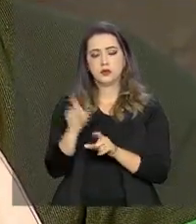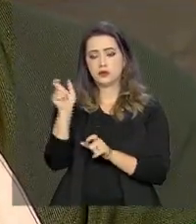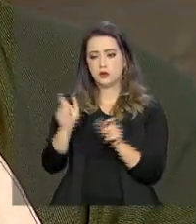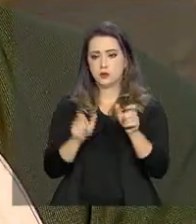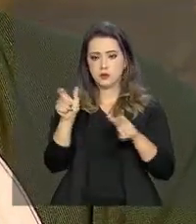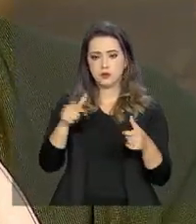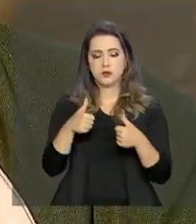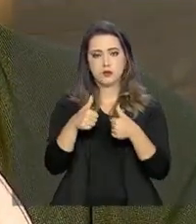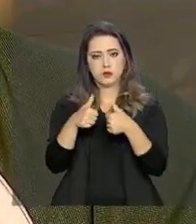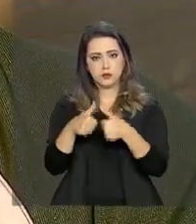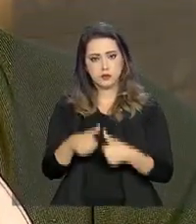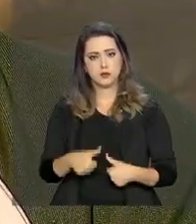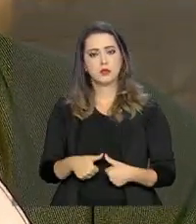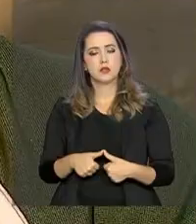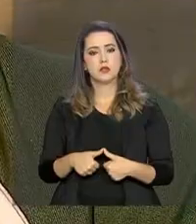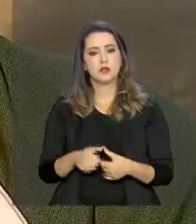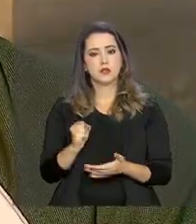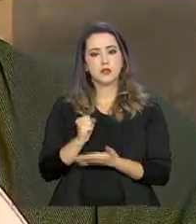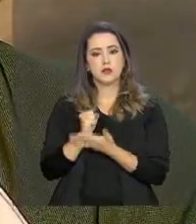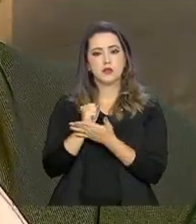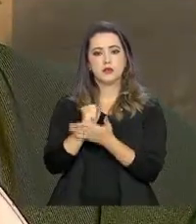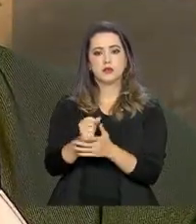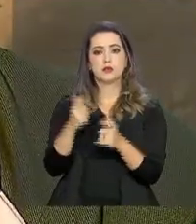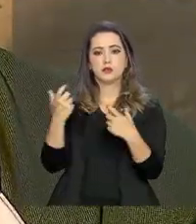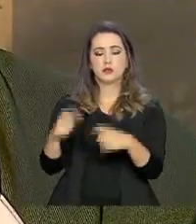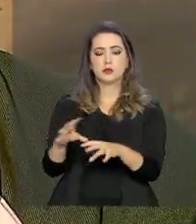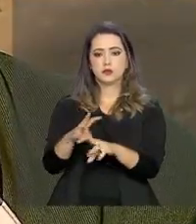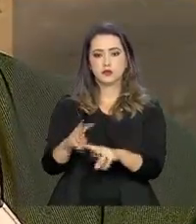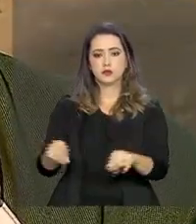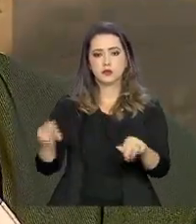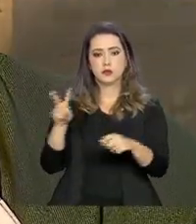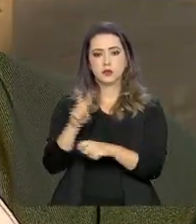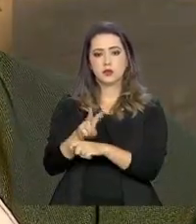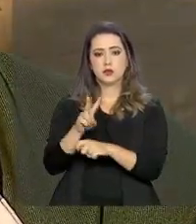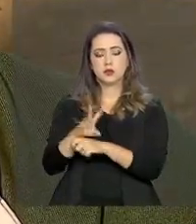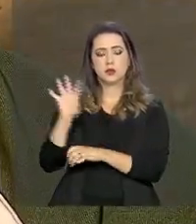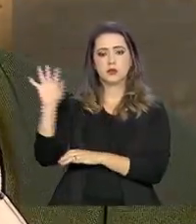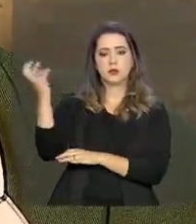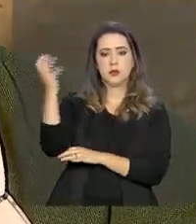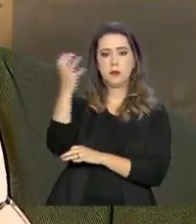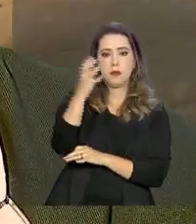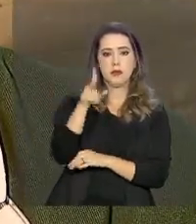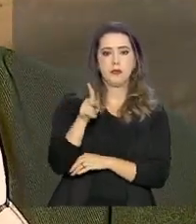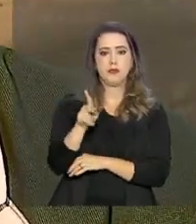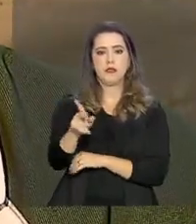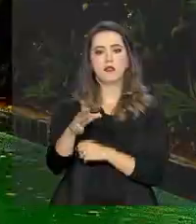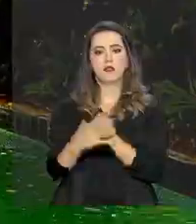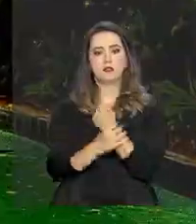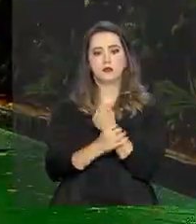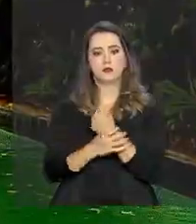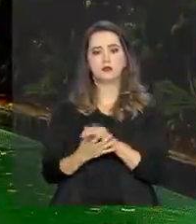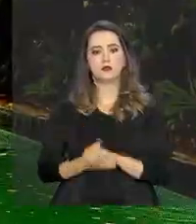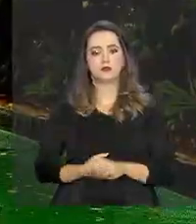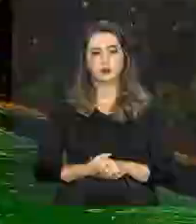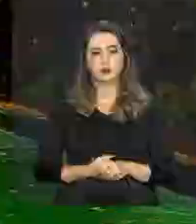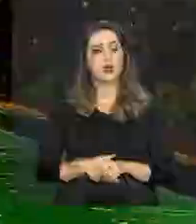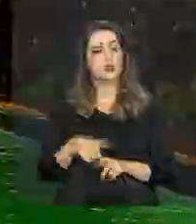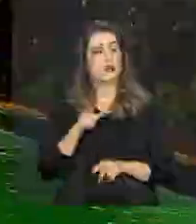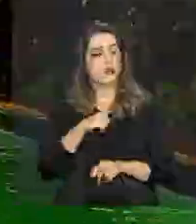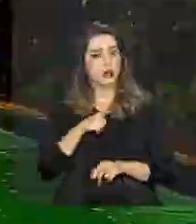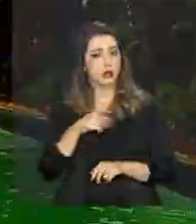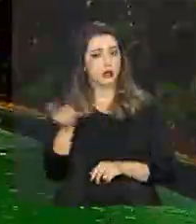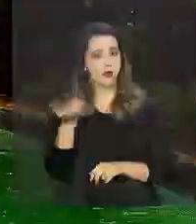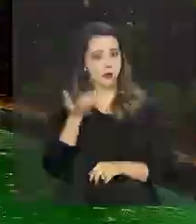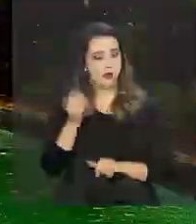tá é destinado àquela terra pra proteção ambiental e que vai ficar assegurado àqueles recurso e se você tem interesse